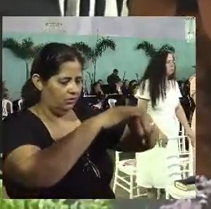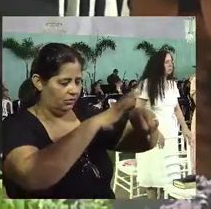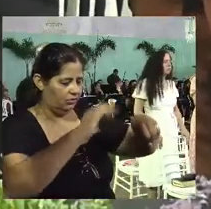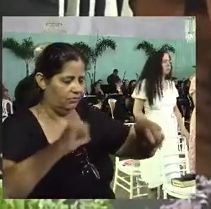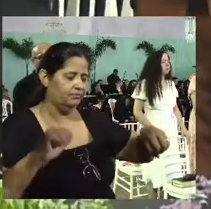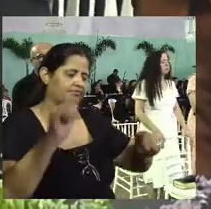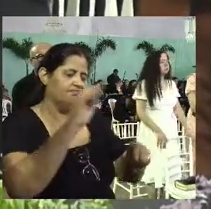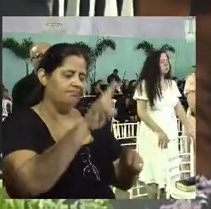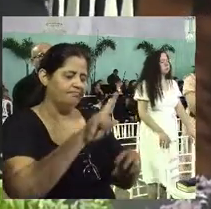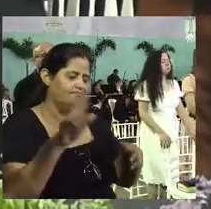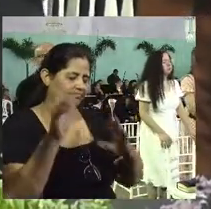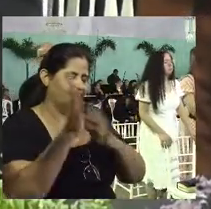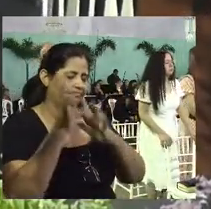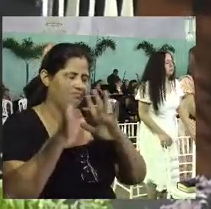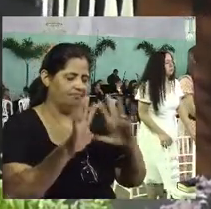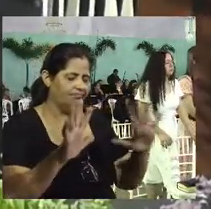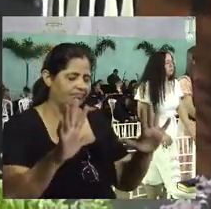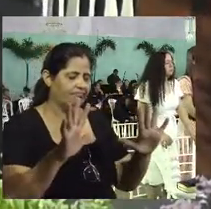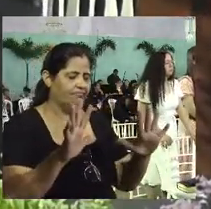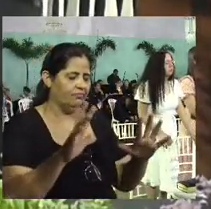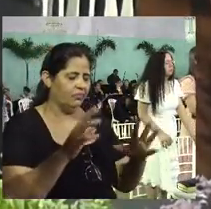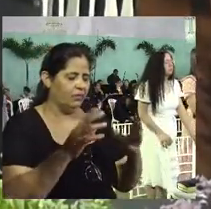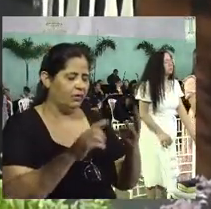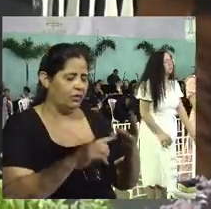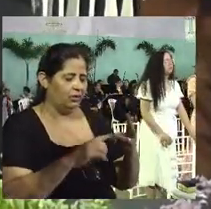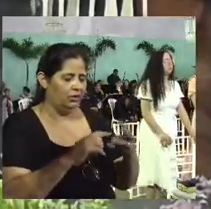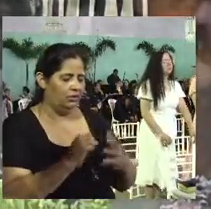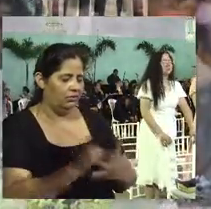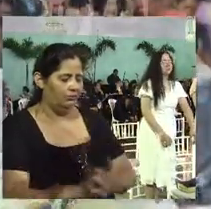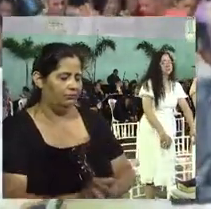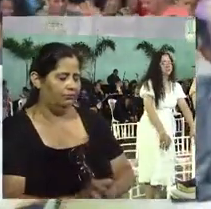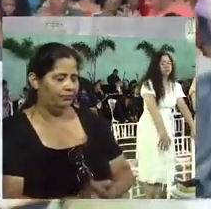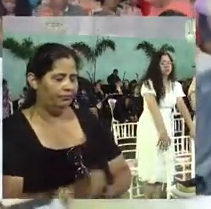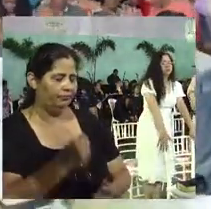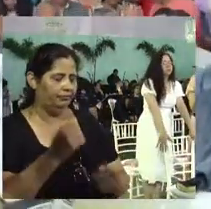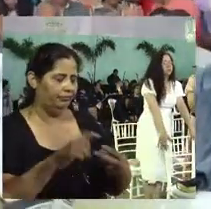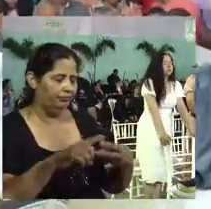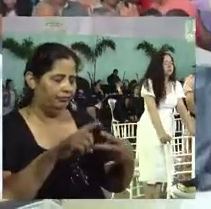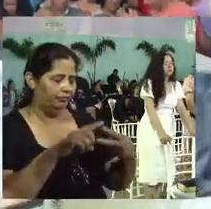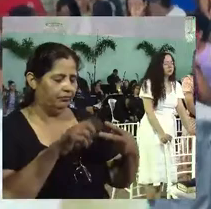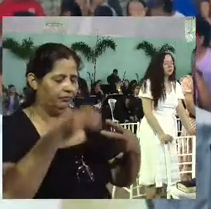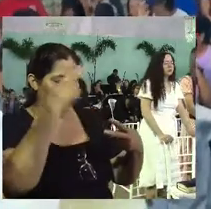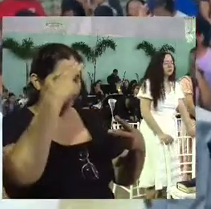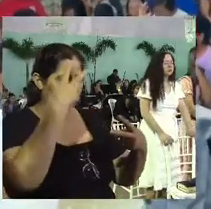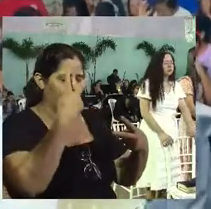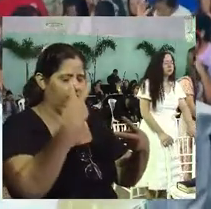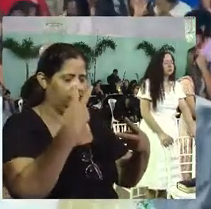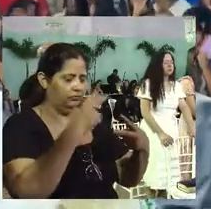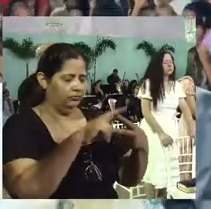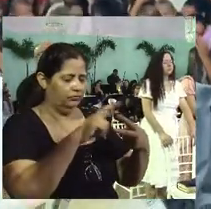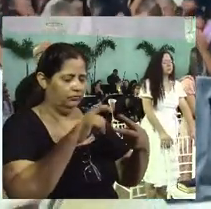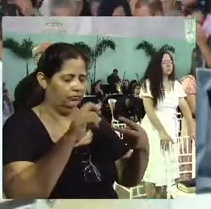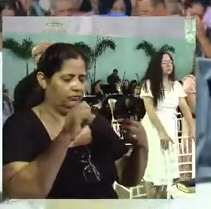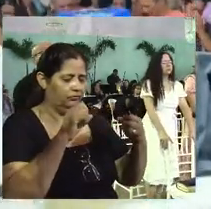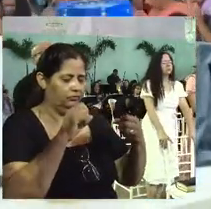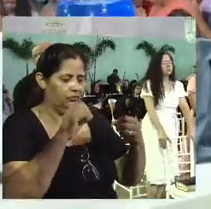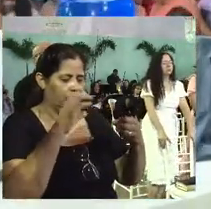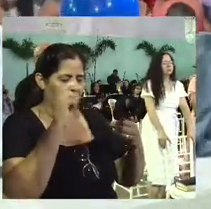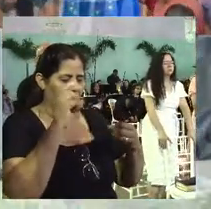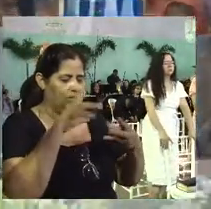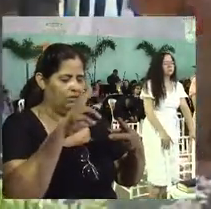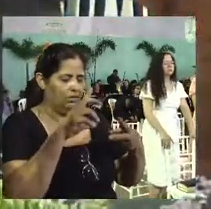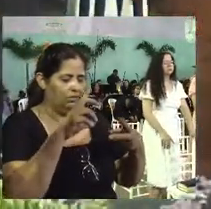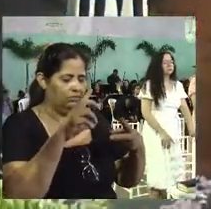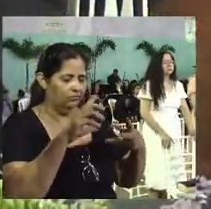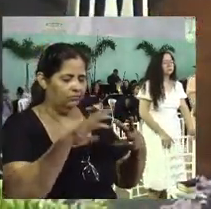quando contar 3 abre os olhos você vai enxergar como a criança fecha as olhinhos fecha os olhos eu te declaro curado em nome